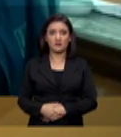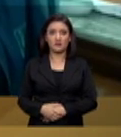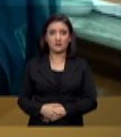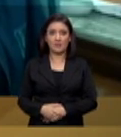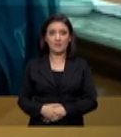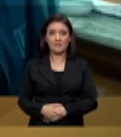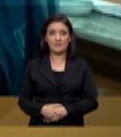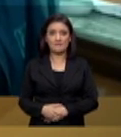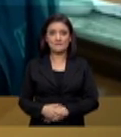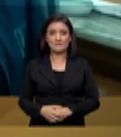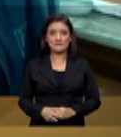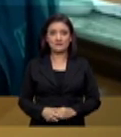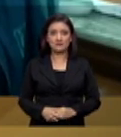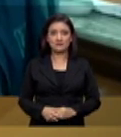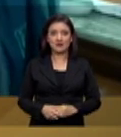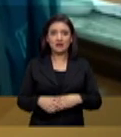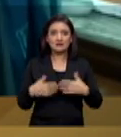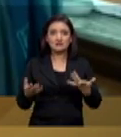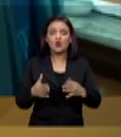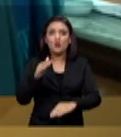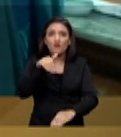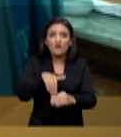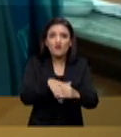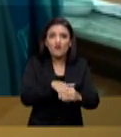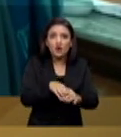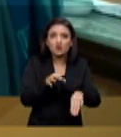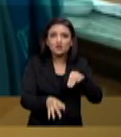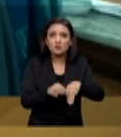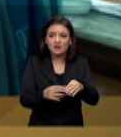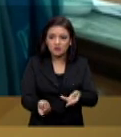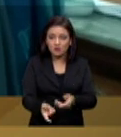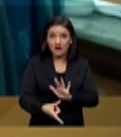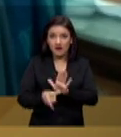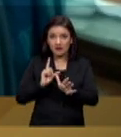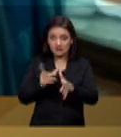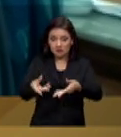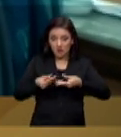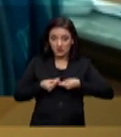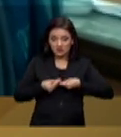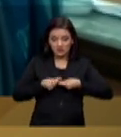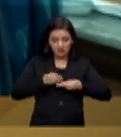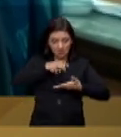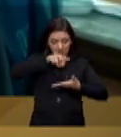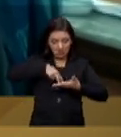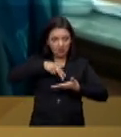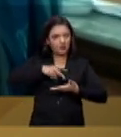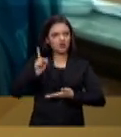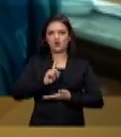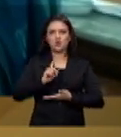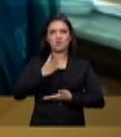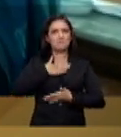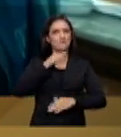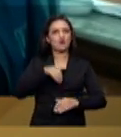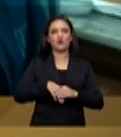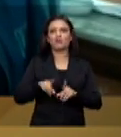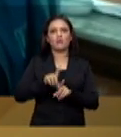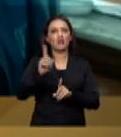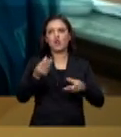antecipadamente, antes do pregão do processo, voto de colega, como não proporciono o meu